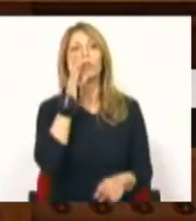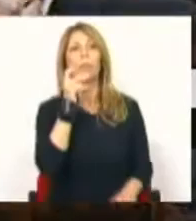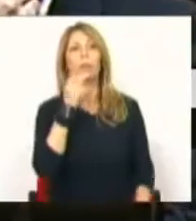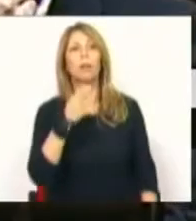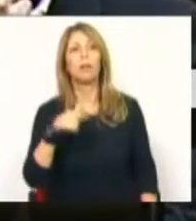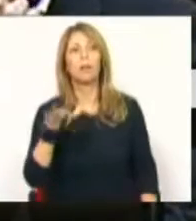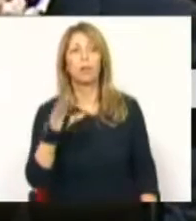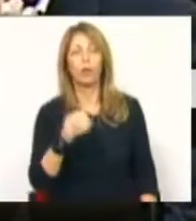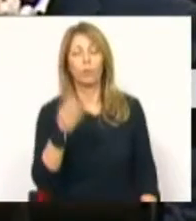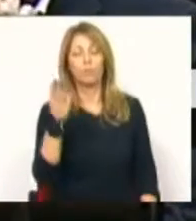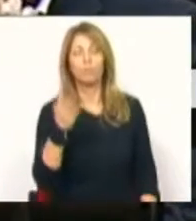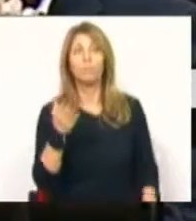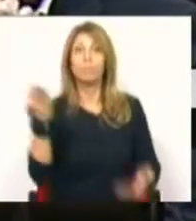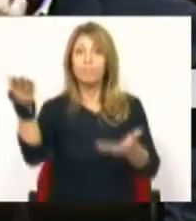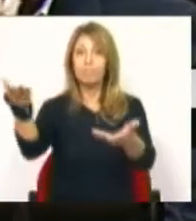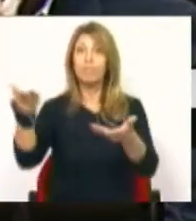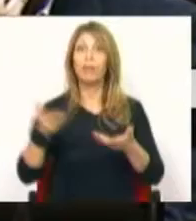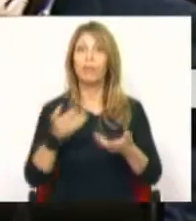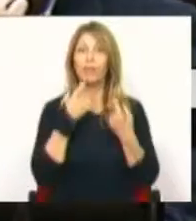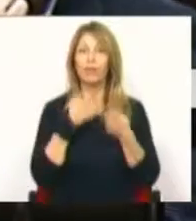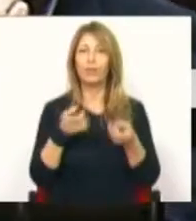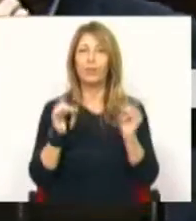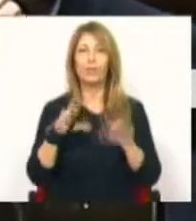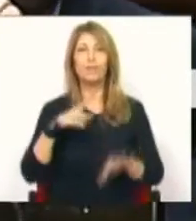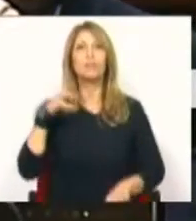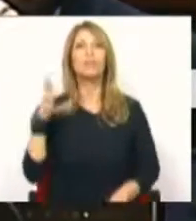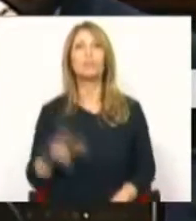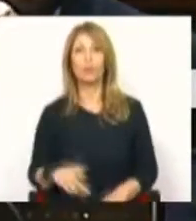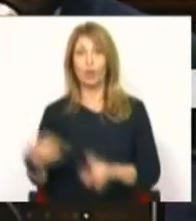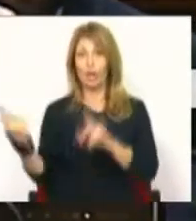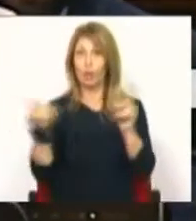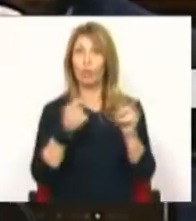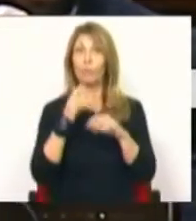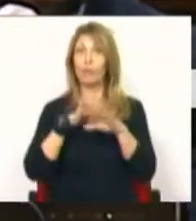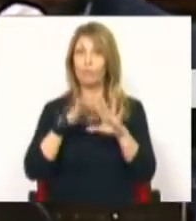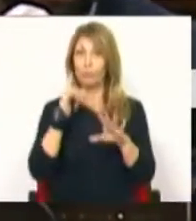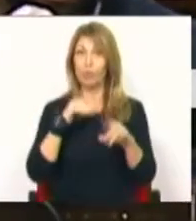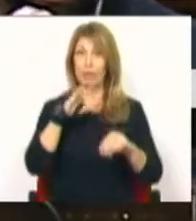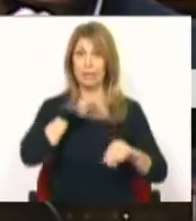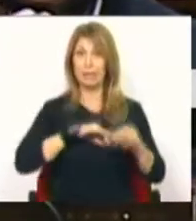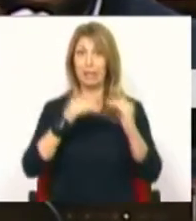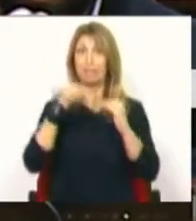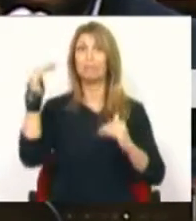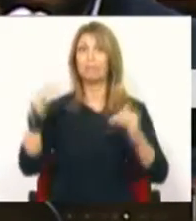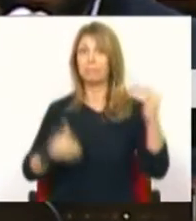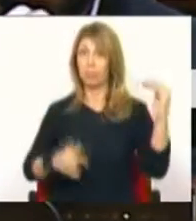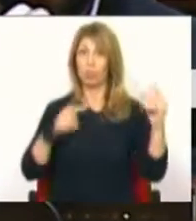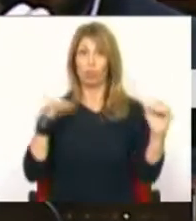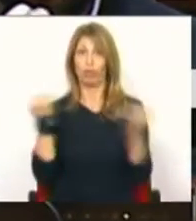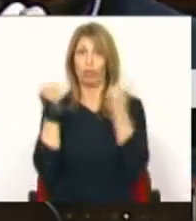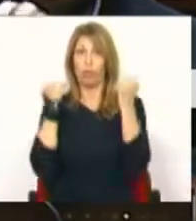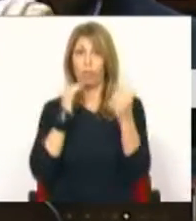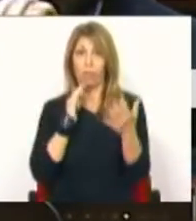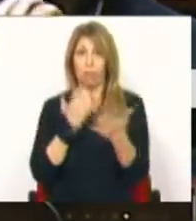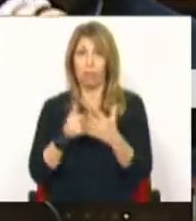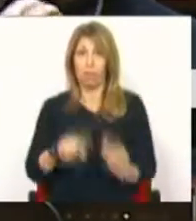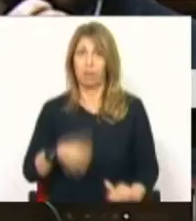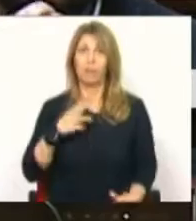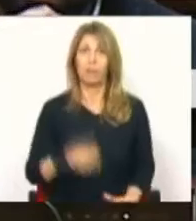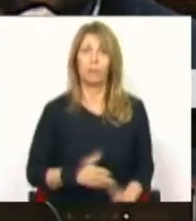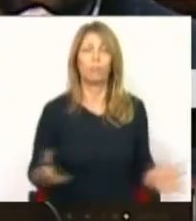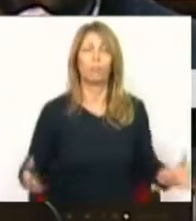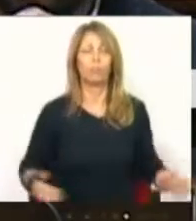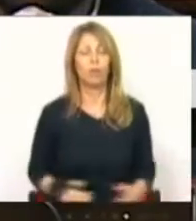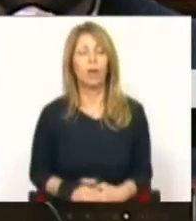monteiro bem vindo do regresso a portugal e ao debate sobre desigualdades salariais chocantes no nosso país perguntando sobre